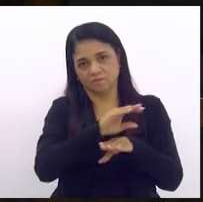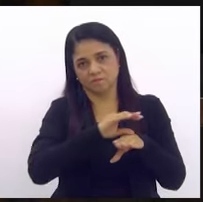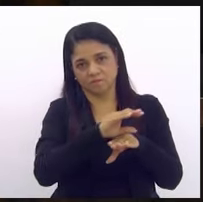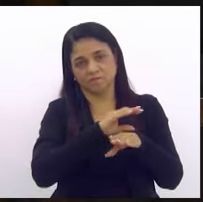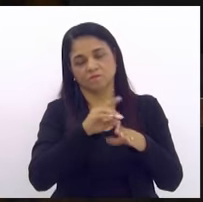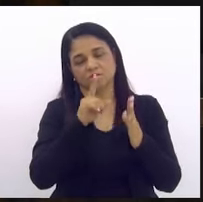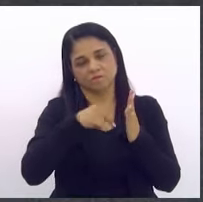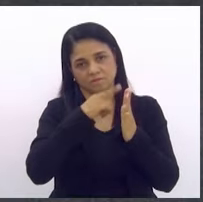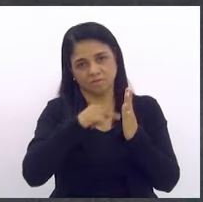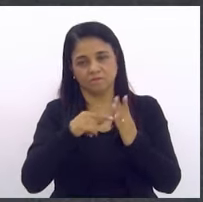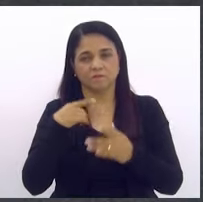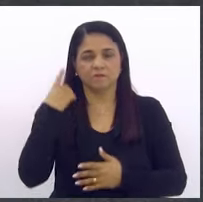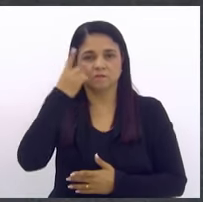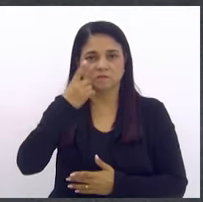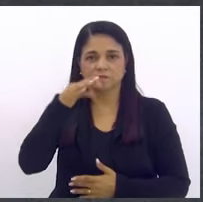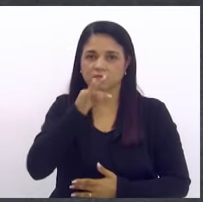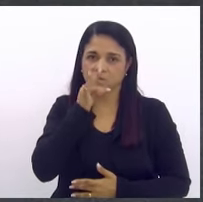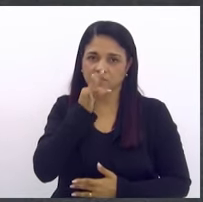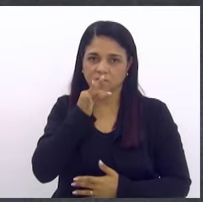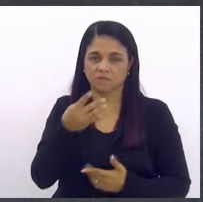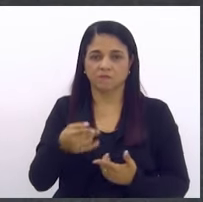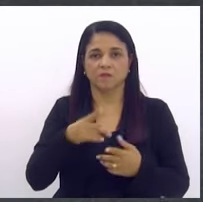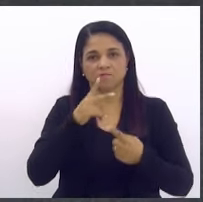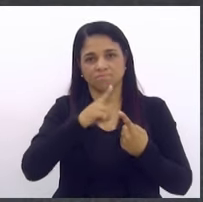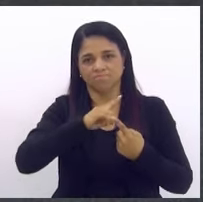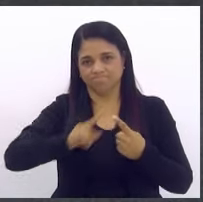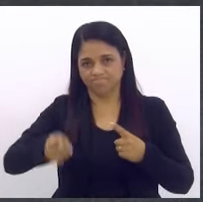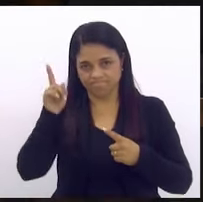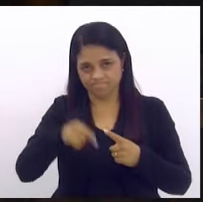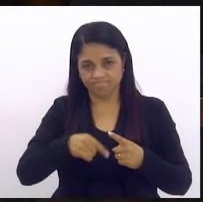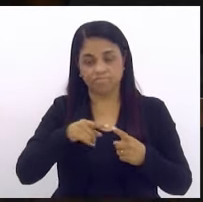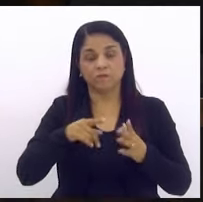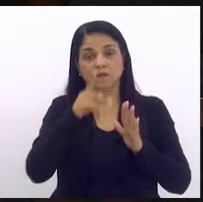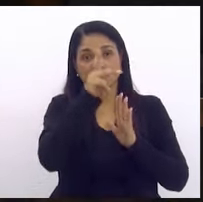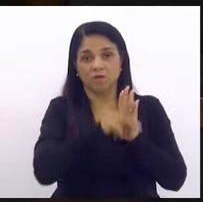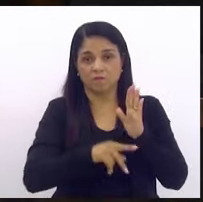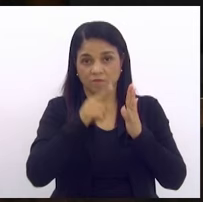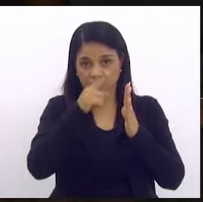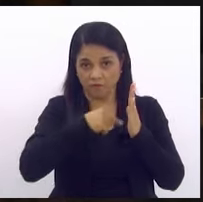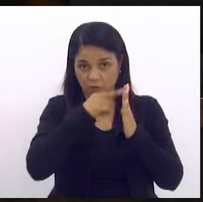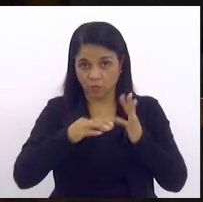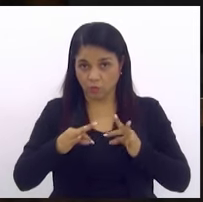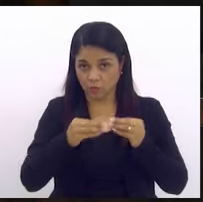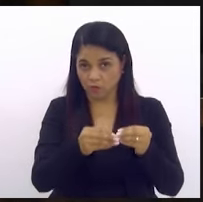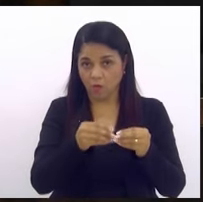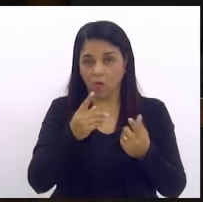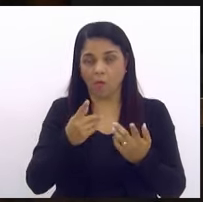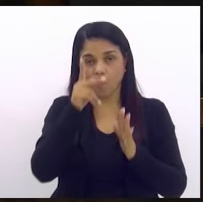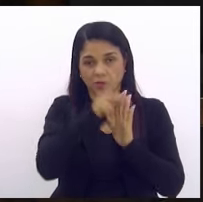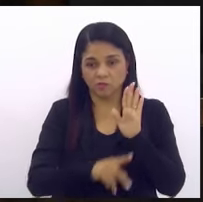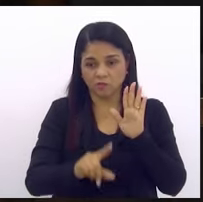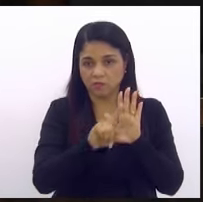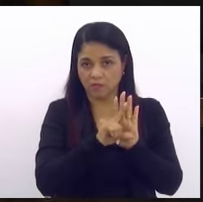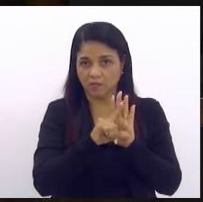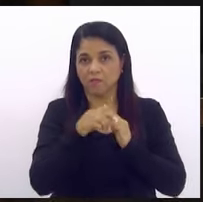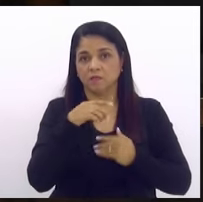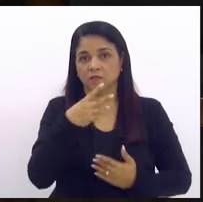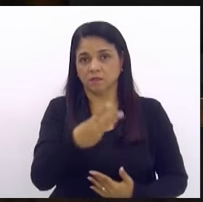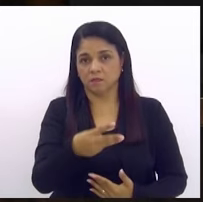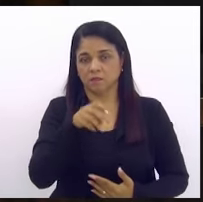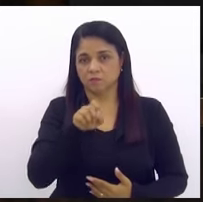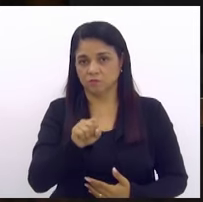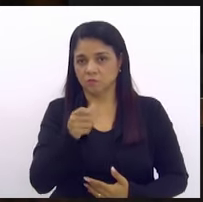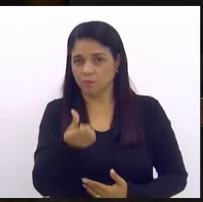deputado Jorge Felipe Neto. Pela derrubada, presidente. Veto total aposto ao projeto de lei número